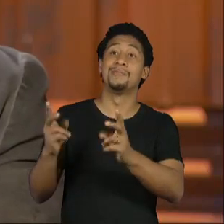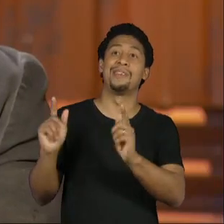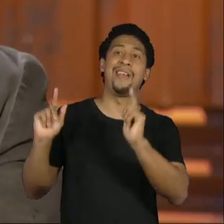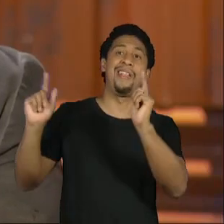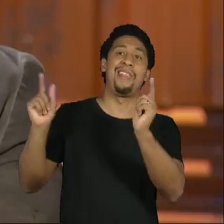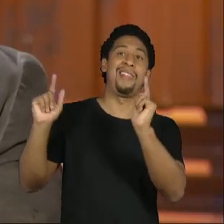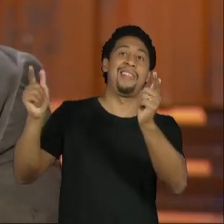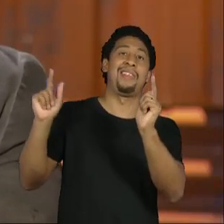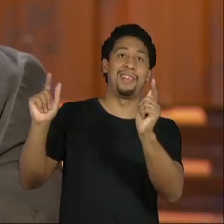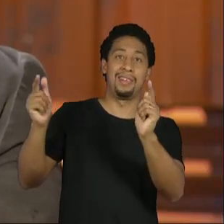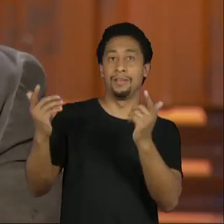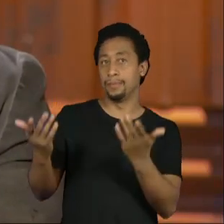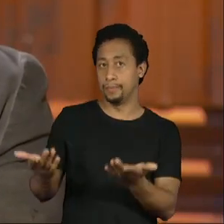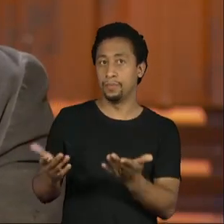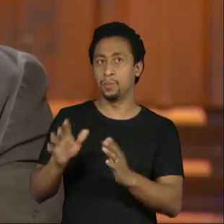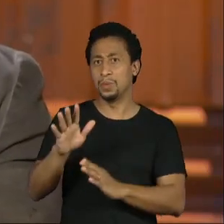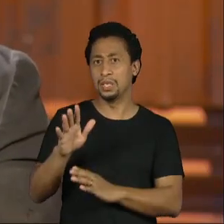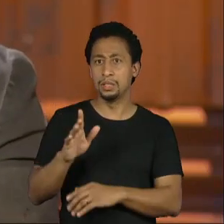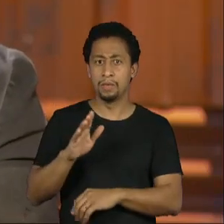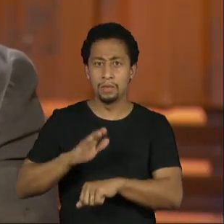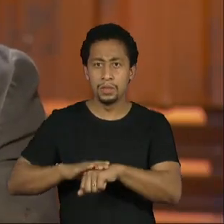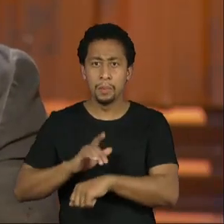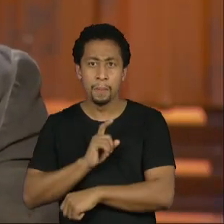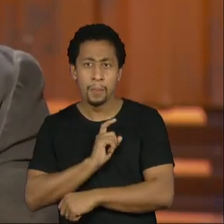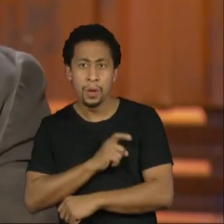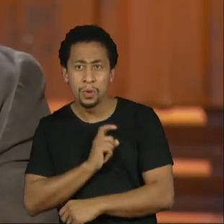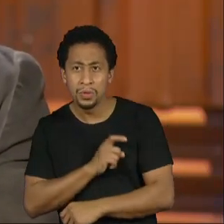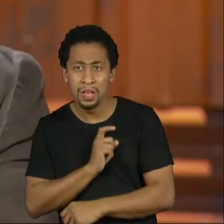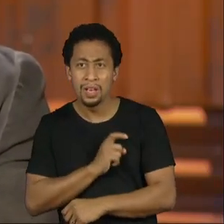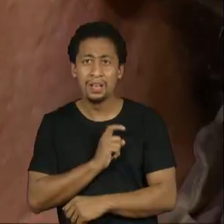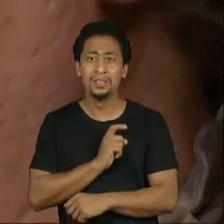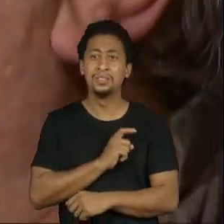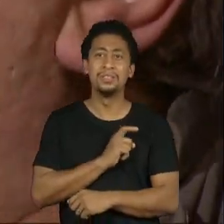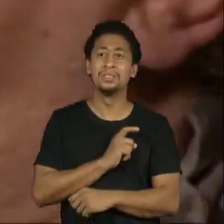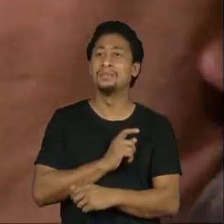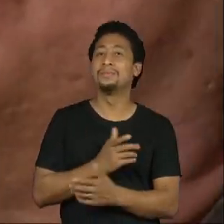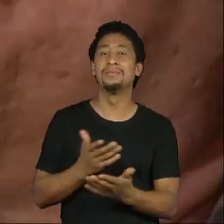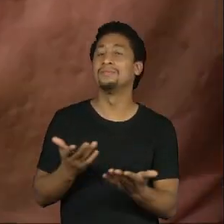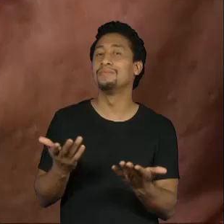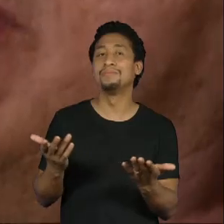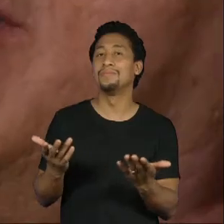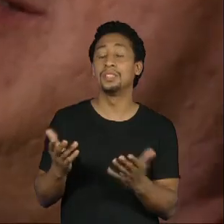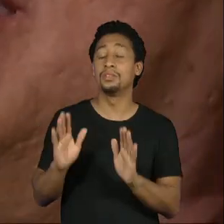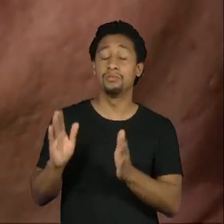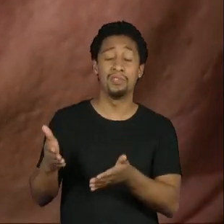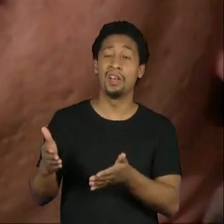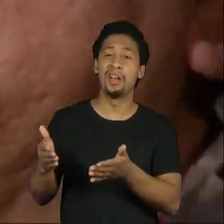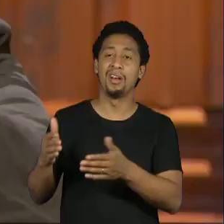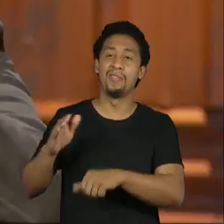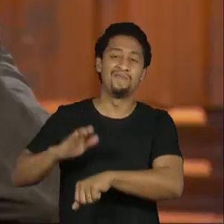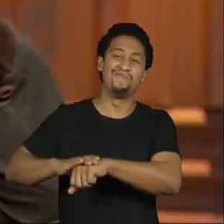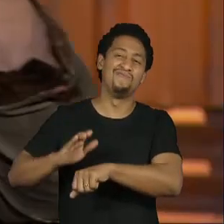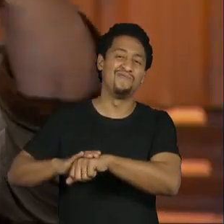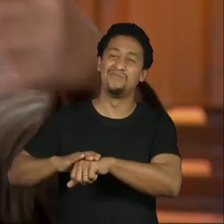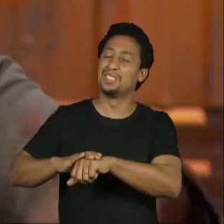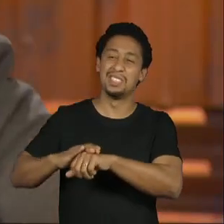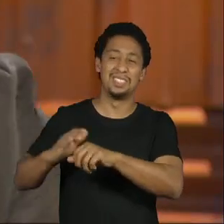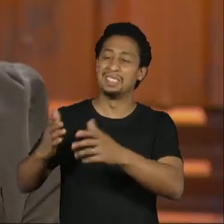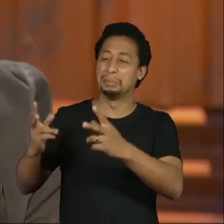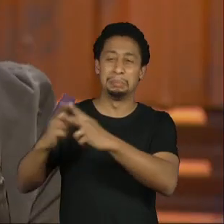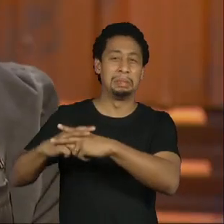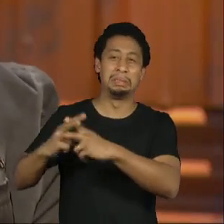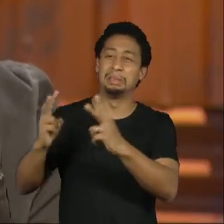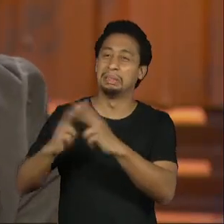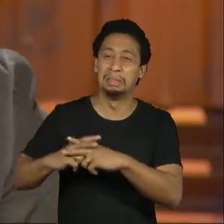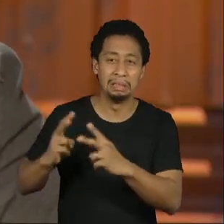te fazer mal para ninguém de ser mal educado eu já fio da espera Campo todo mundo eu acho né Você é metido em brigas